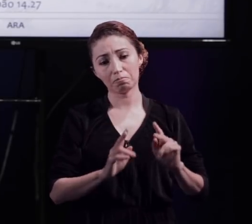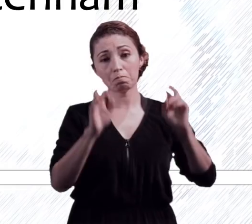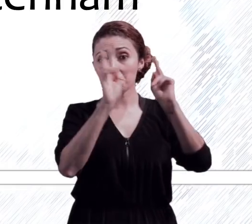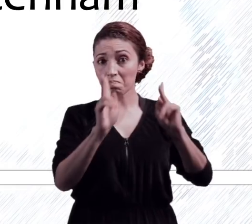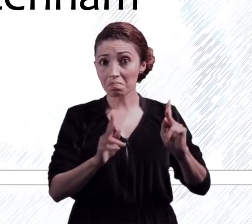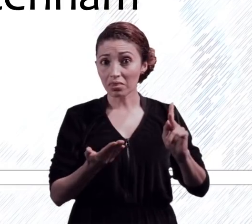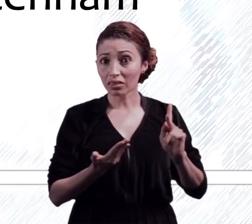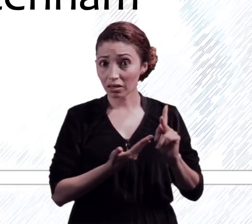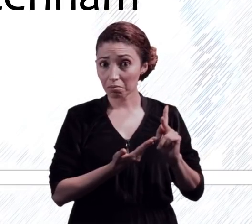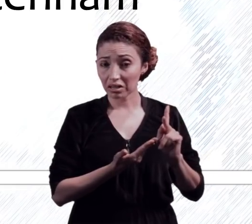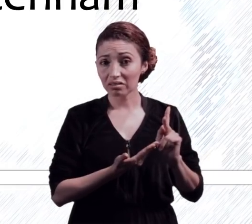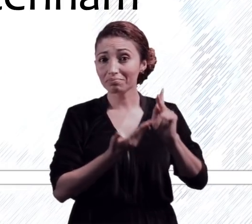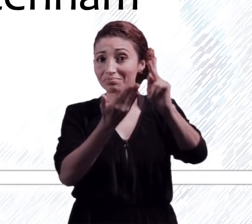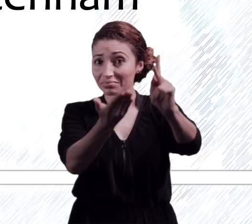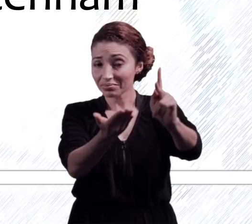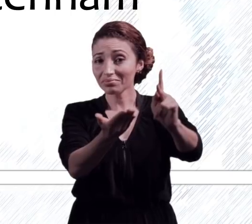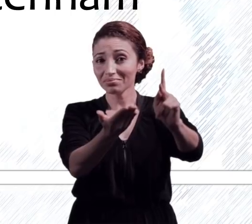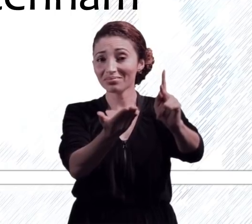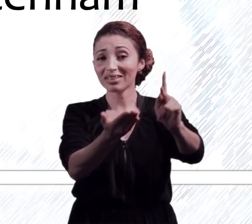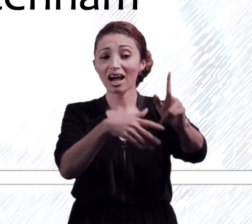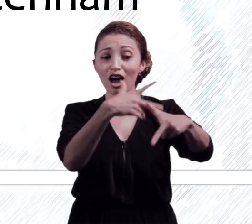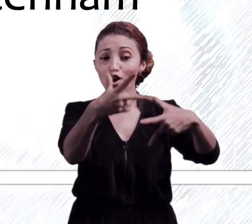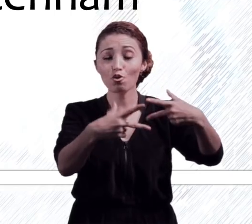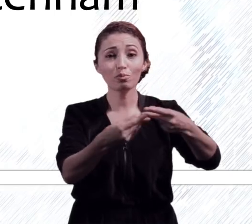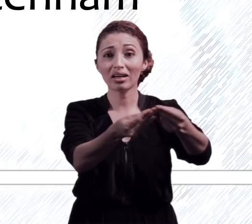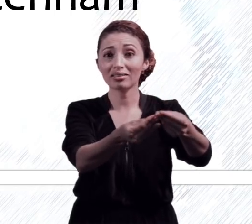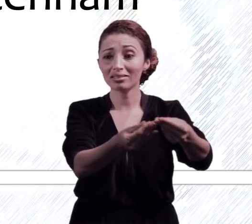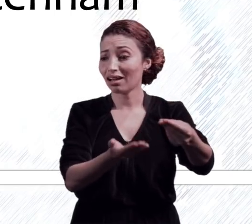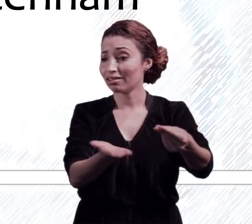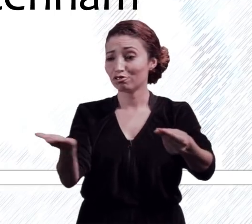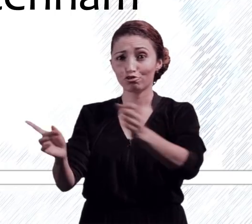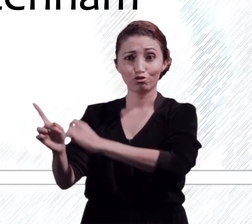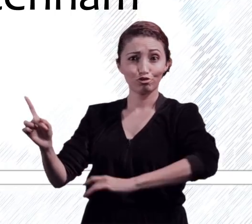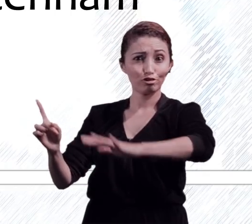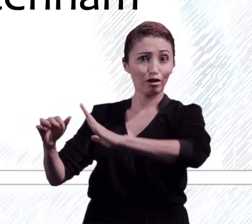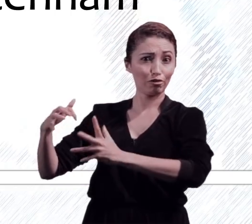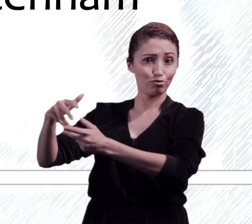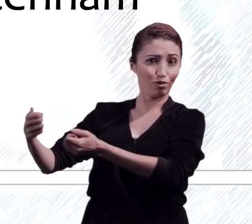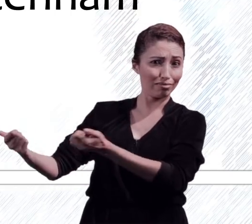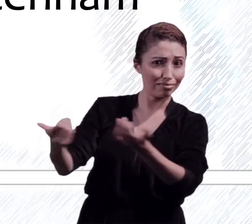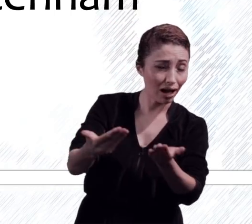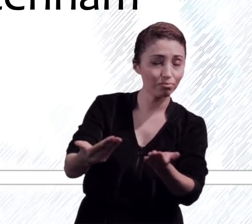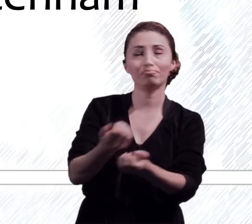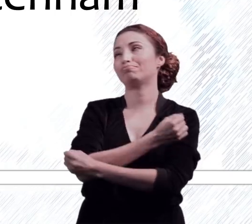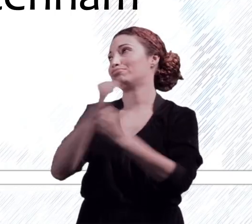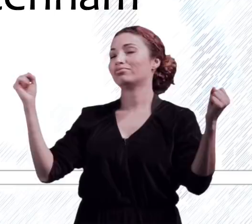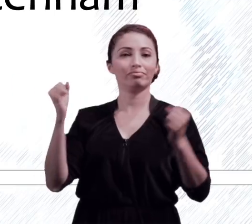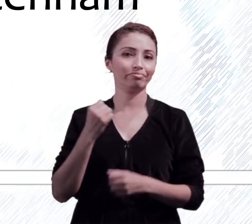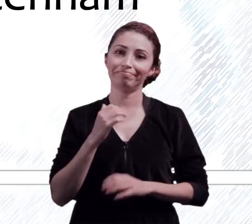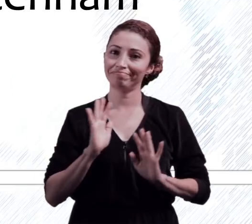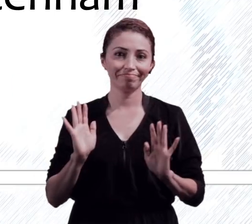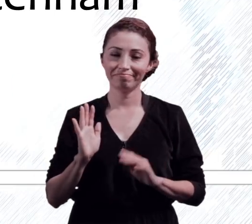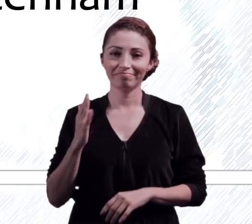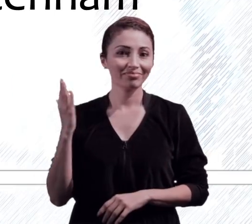Deus. E essa paz, diz o texto, que eu lhes dou, é um presente que o mundo não pode